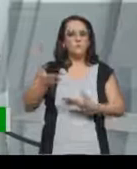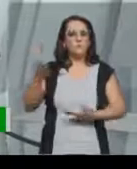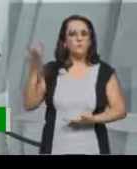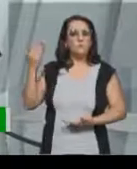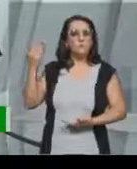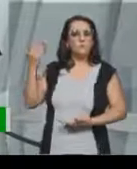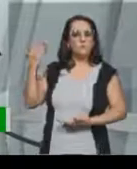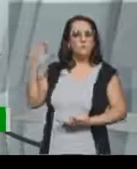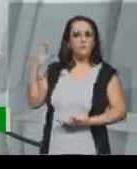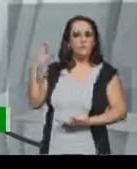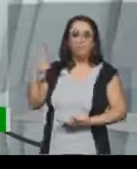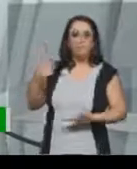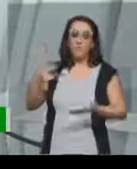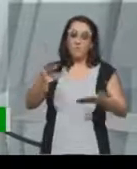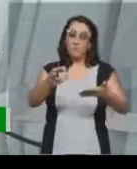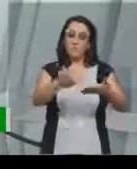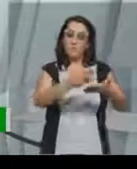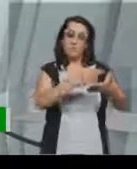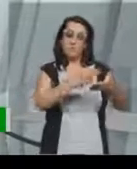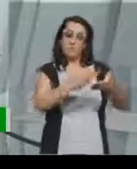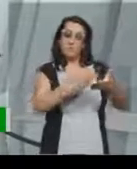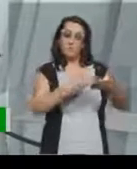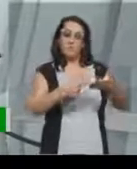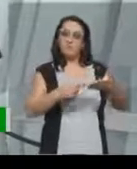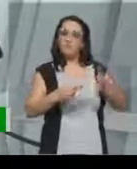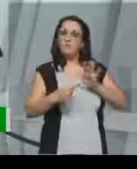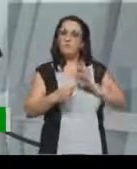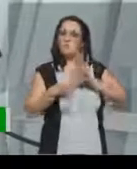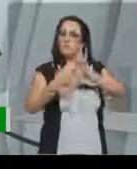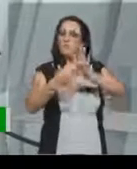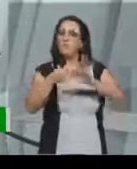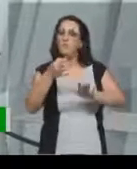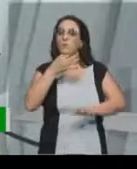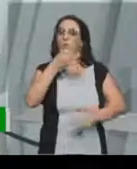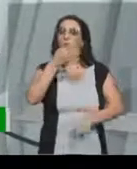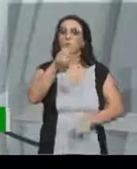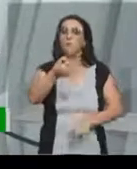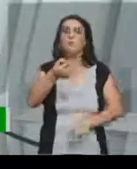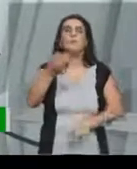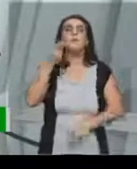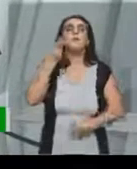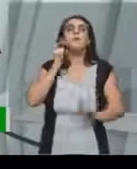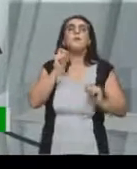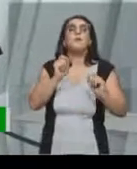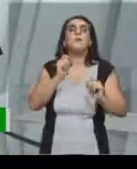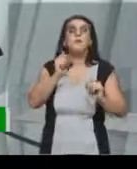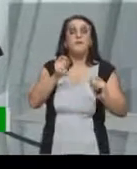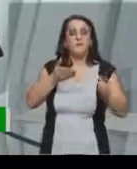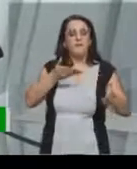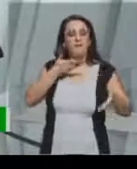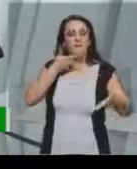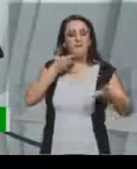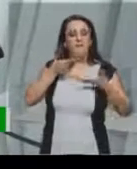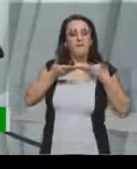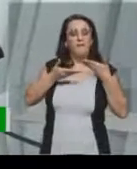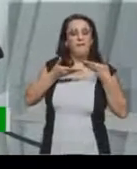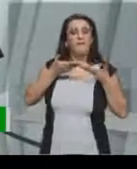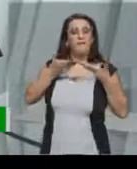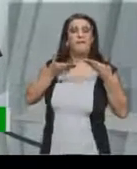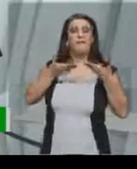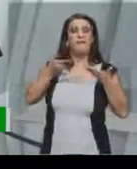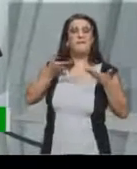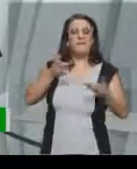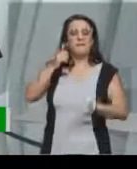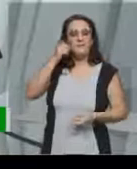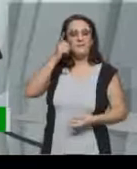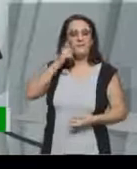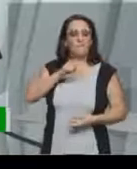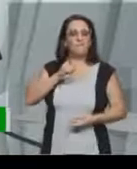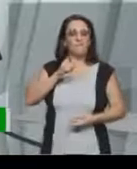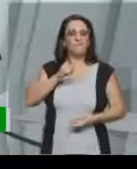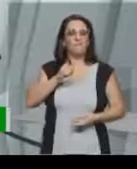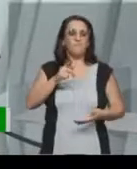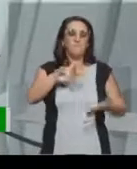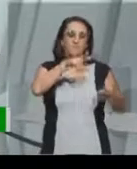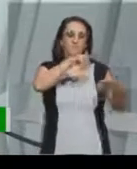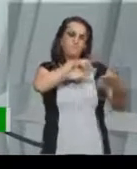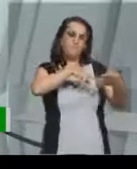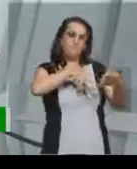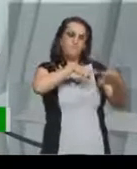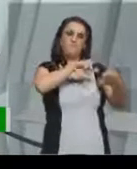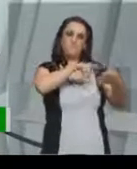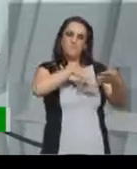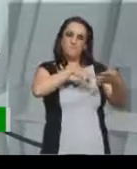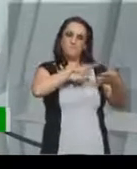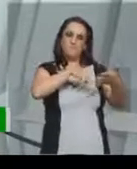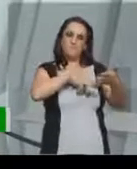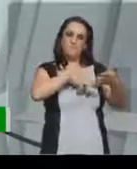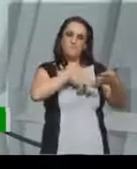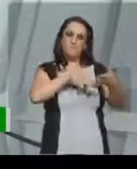argumentos para convencer a gente a assistir aquela série, a ler aquele livro. Outras vezes acontece muito